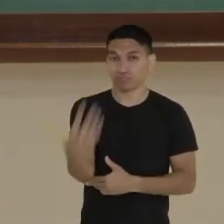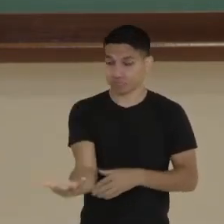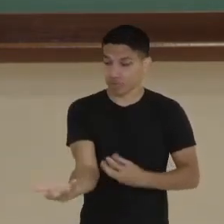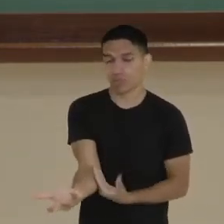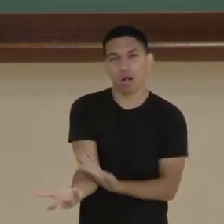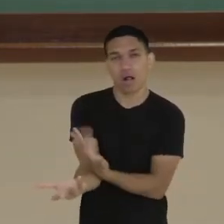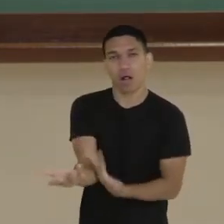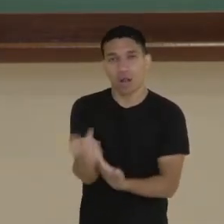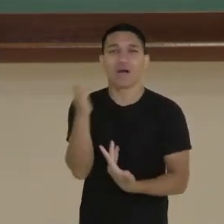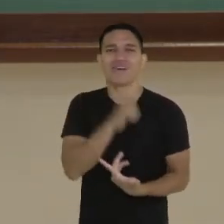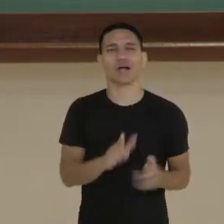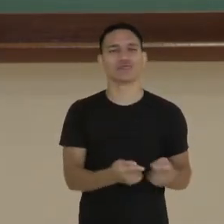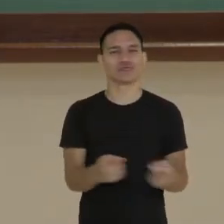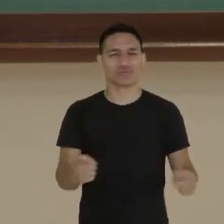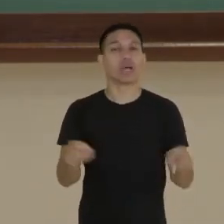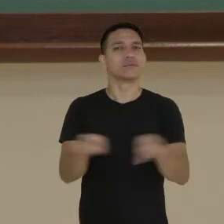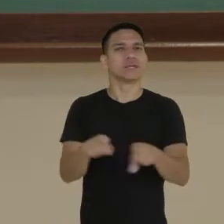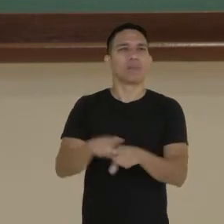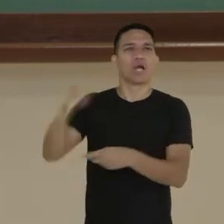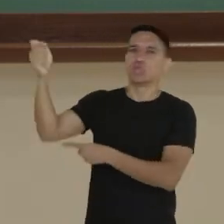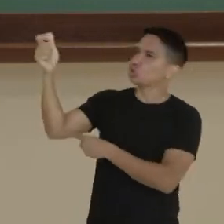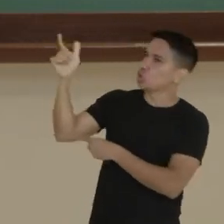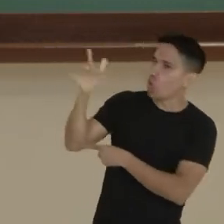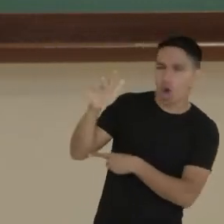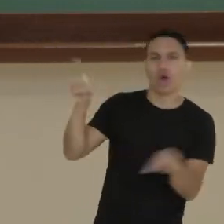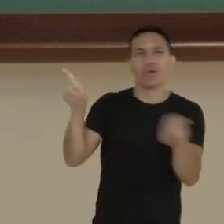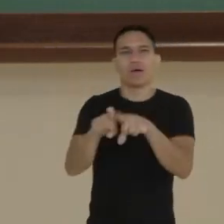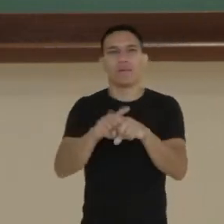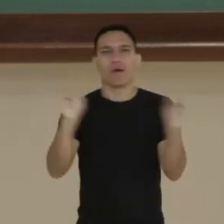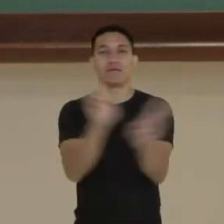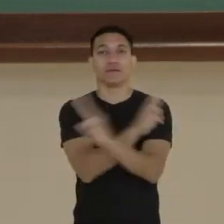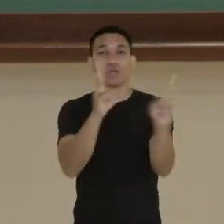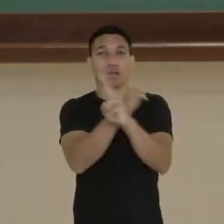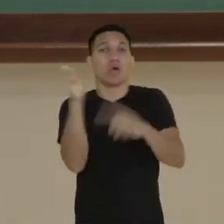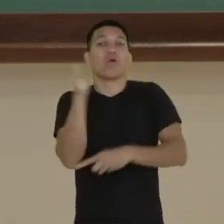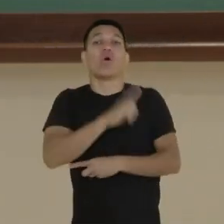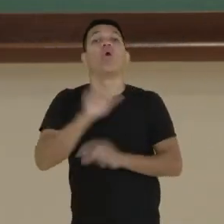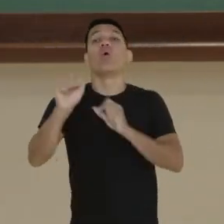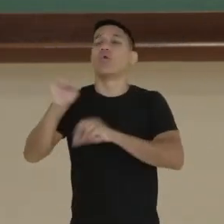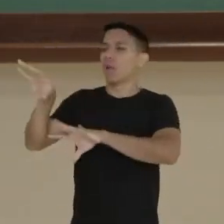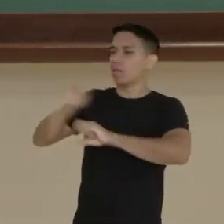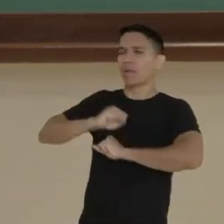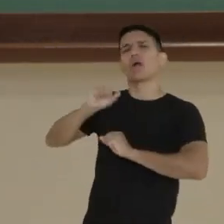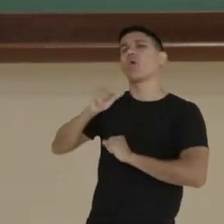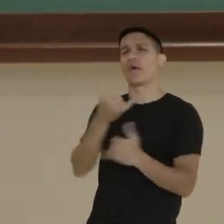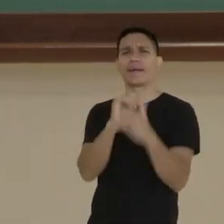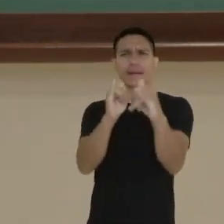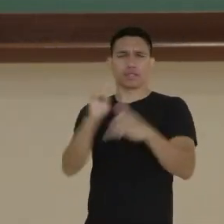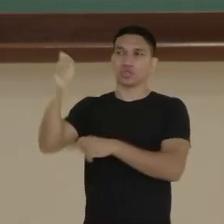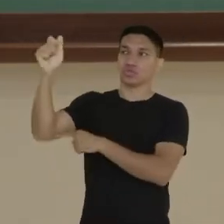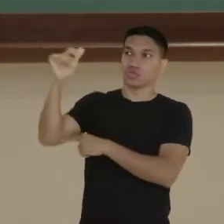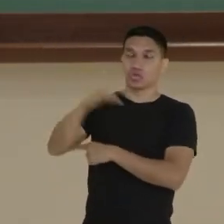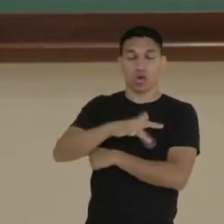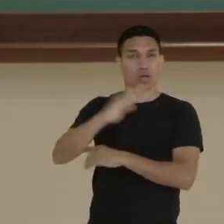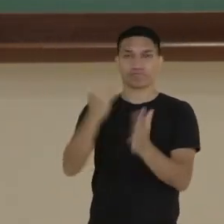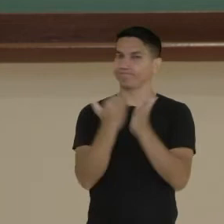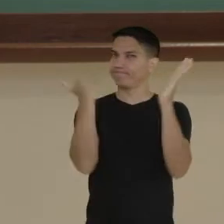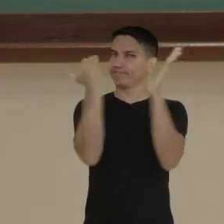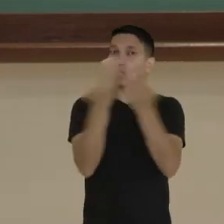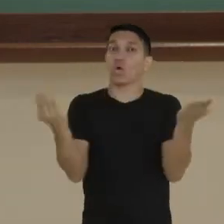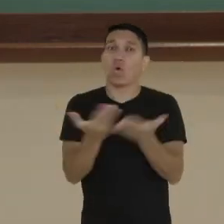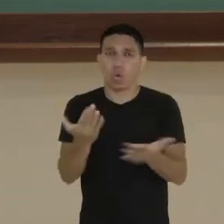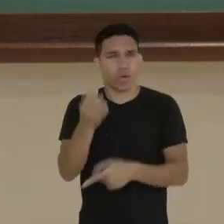certo? Enquanto você tem aqui o sol, o vento, né? Que poderiam ter a energia solar, que está na moda hoje, né? Uma energia que está bastante